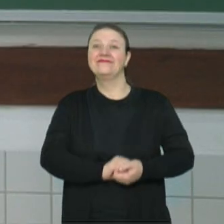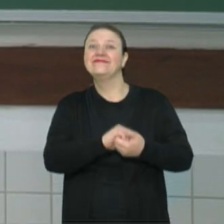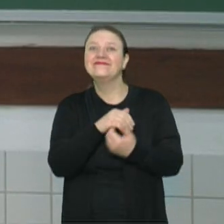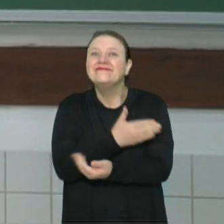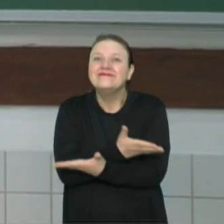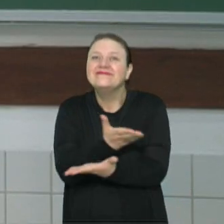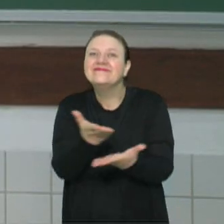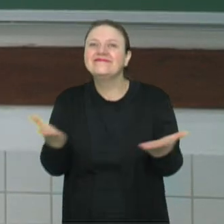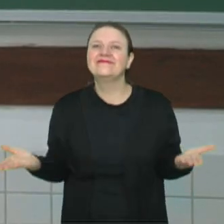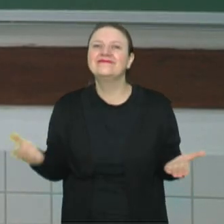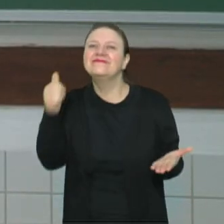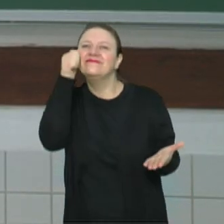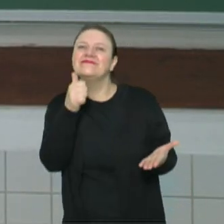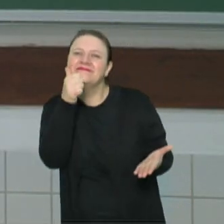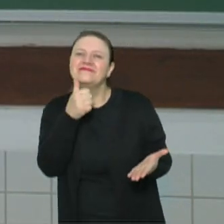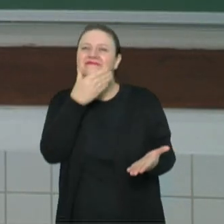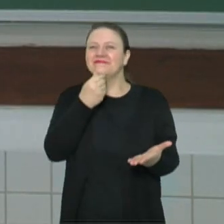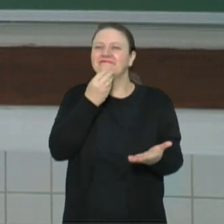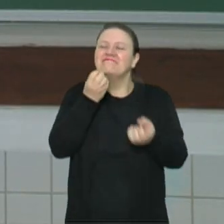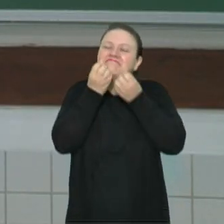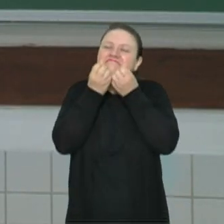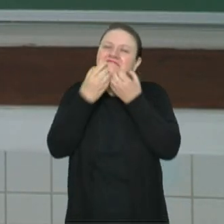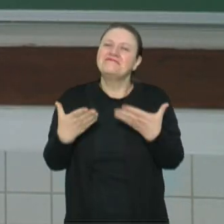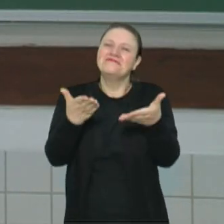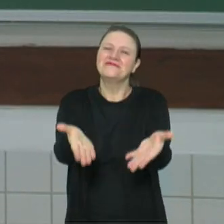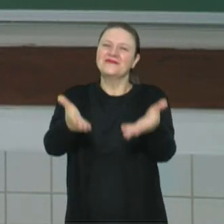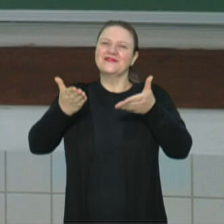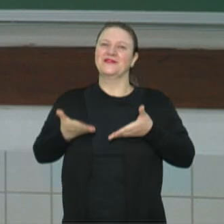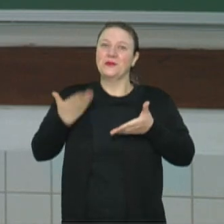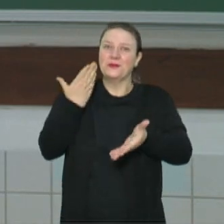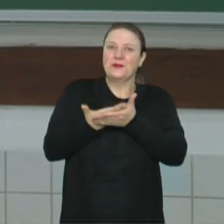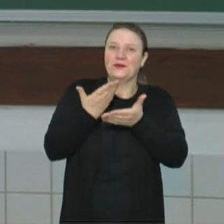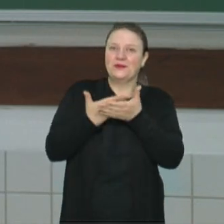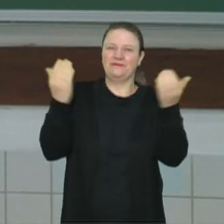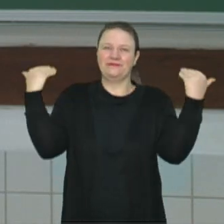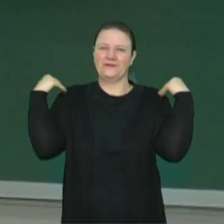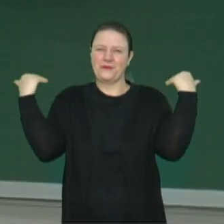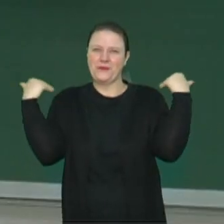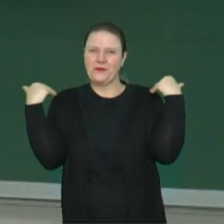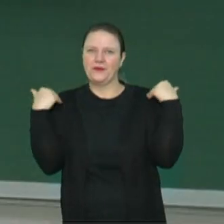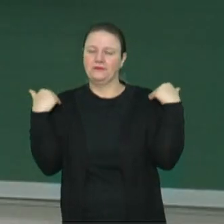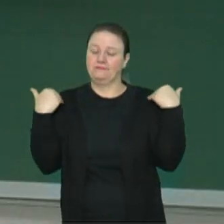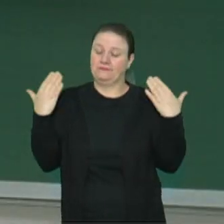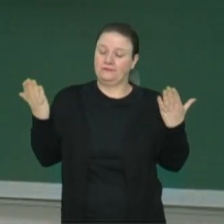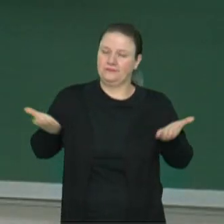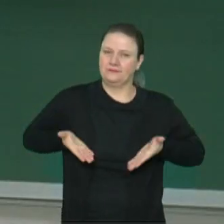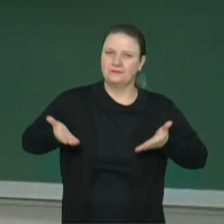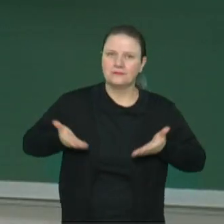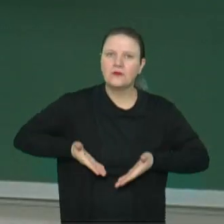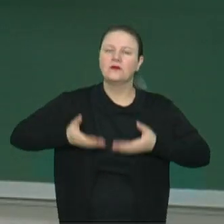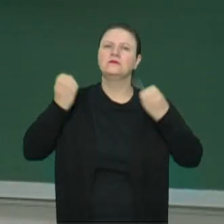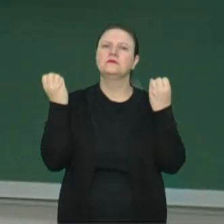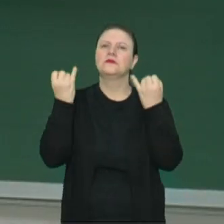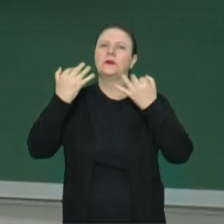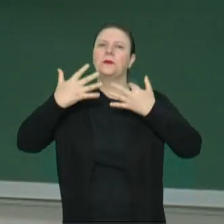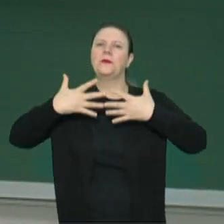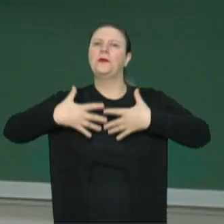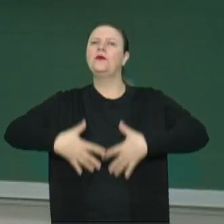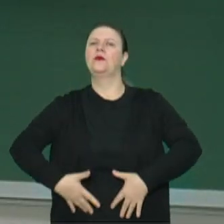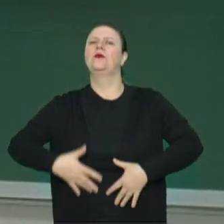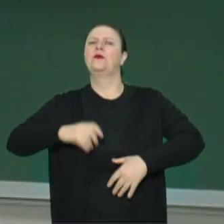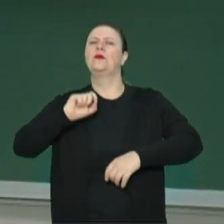Senhoras, senhores, bem-vindos para mais uma aula de Educação Física. Aula essa que estamos tratando, né? Continuamos